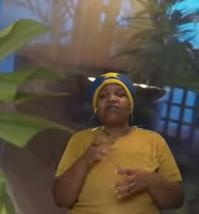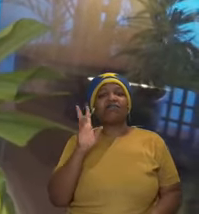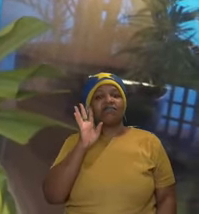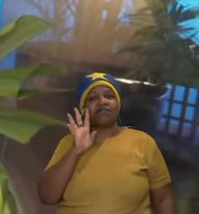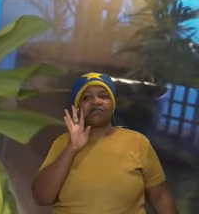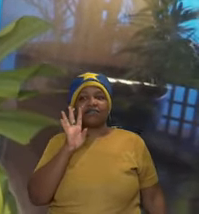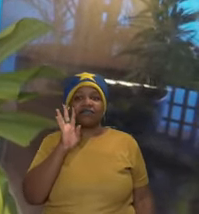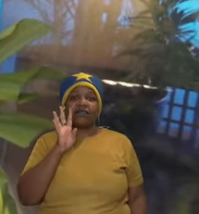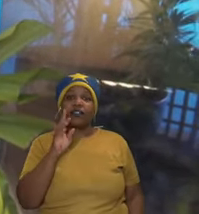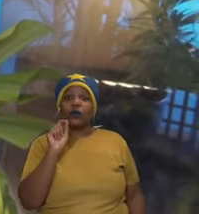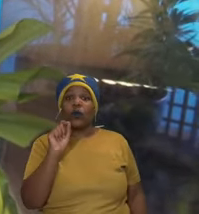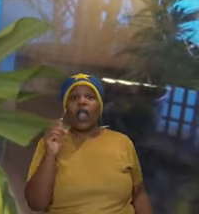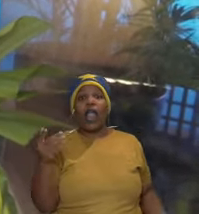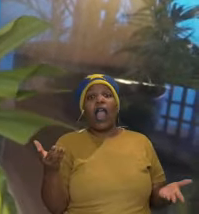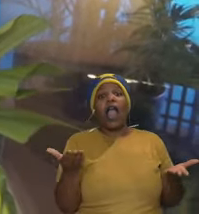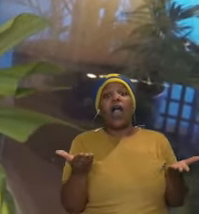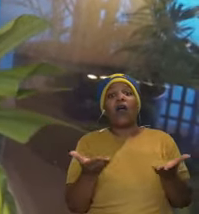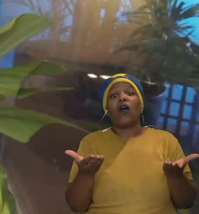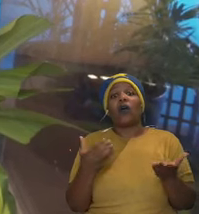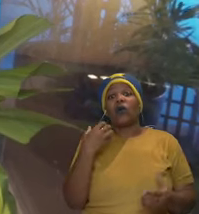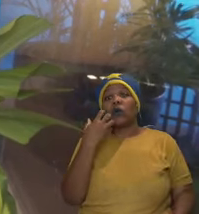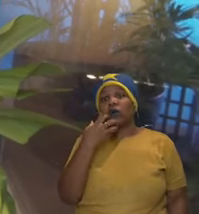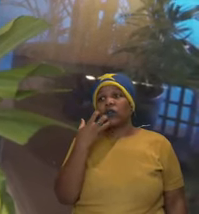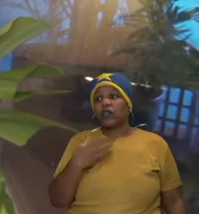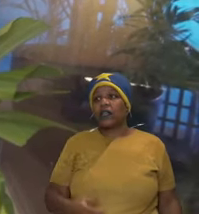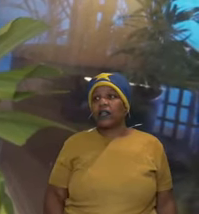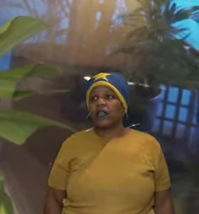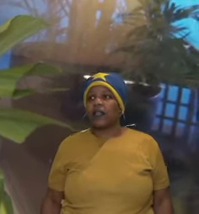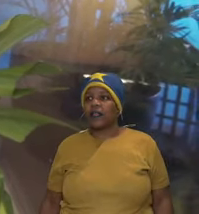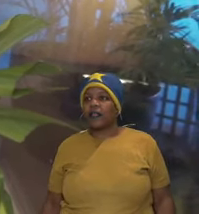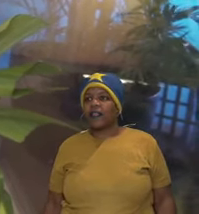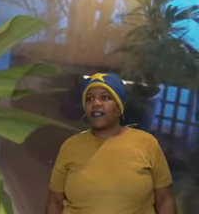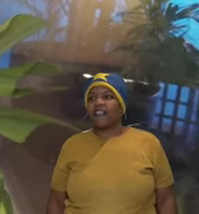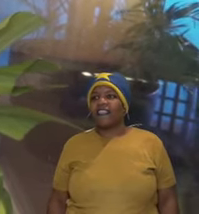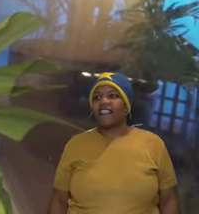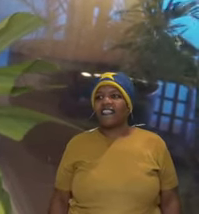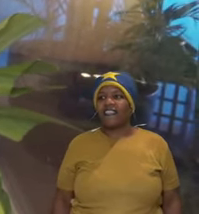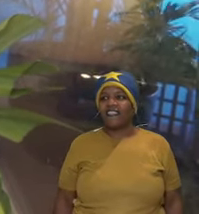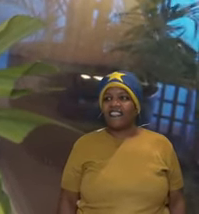irmão. Agora vem o quê, Luke? Essa? Mano. Agora essa?